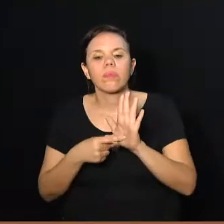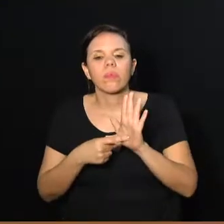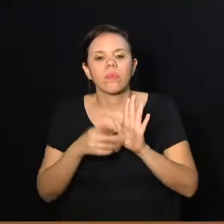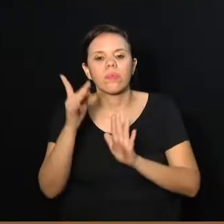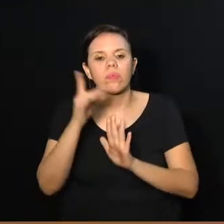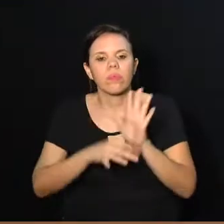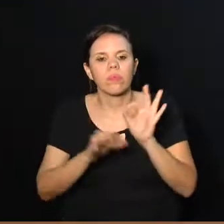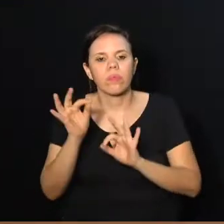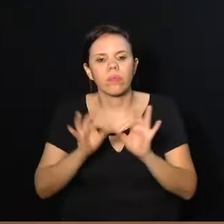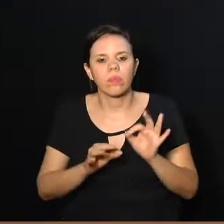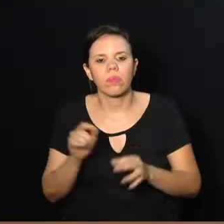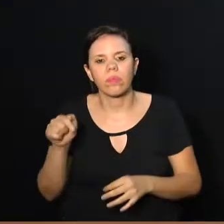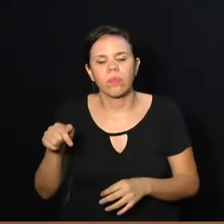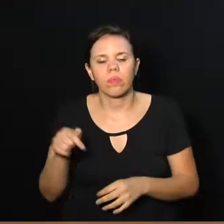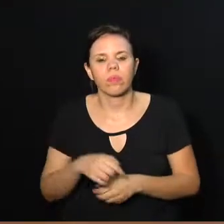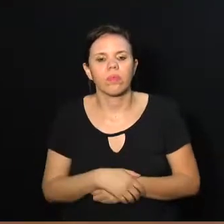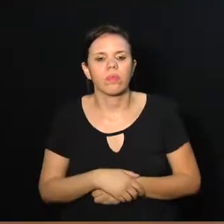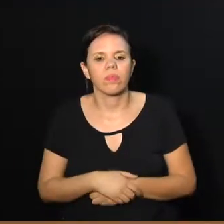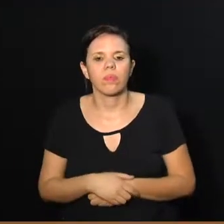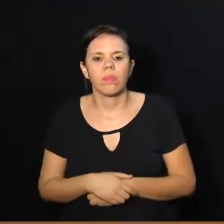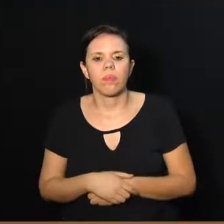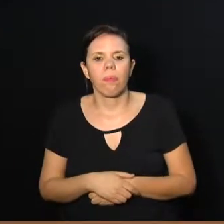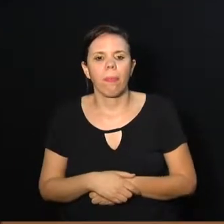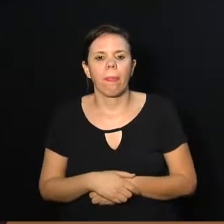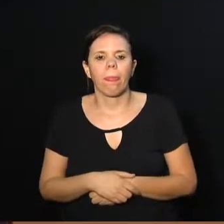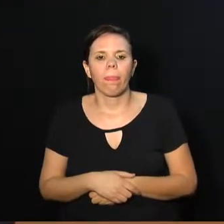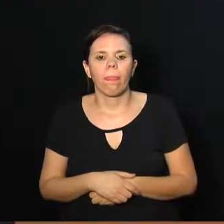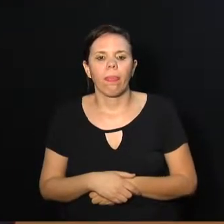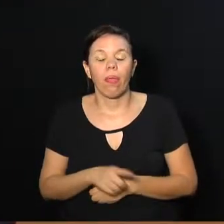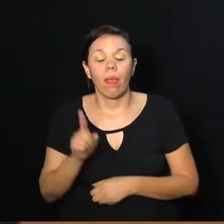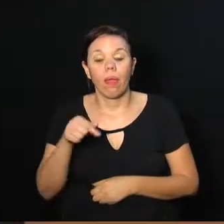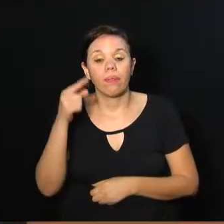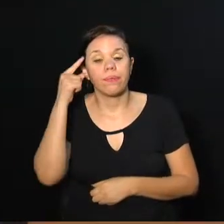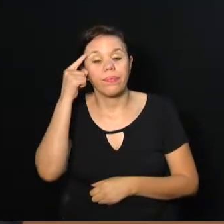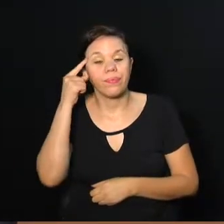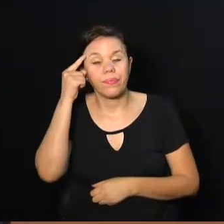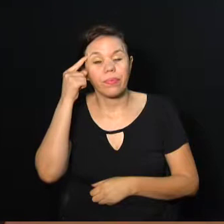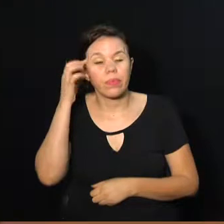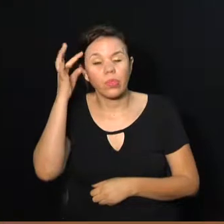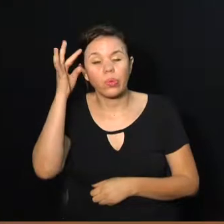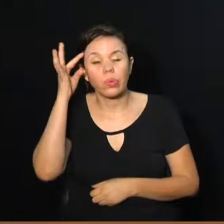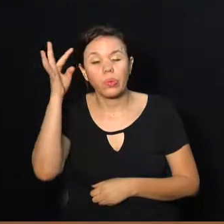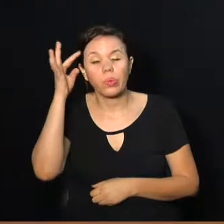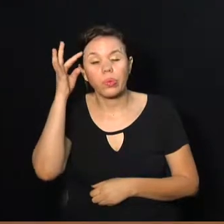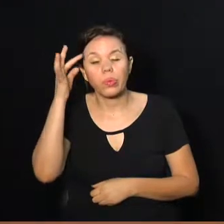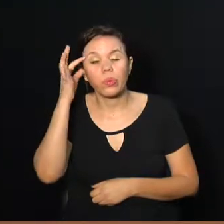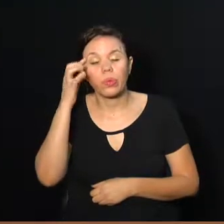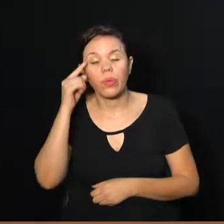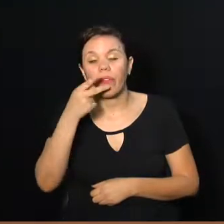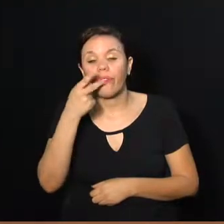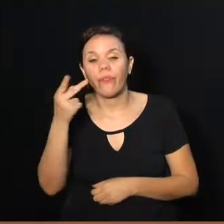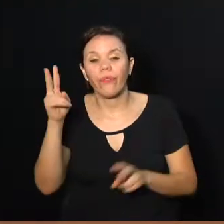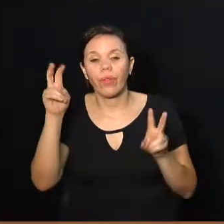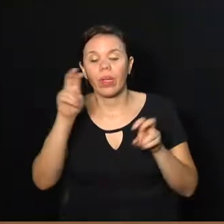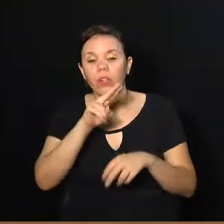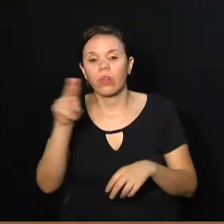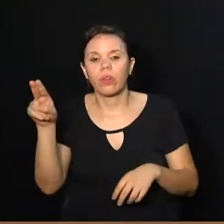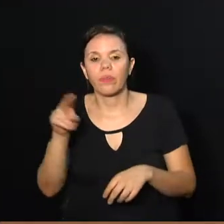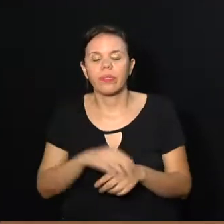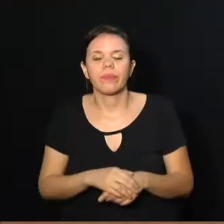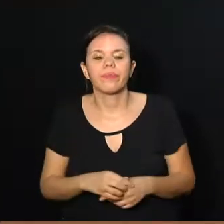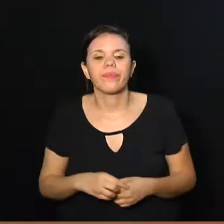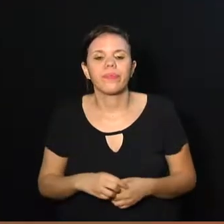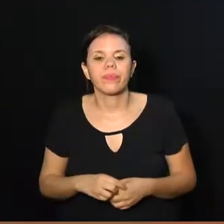aqui, e é um projeto que é um sonho, né? Eu vou até falar o nome, é um nome pejorativo, mas